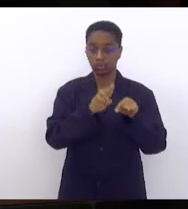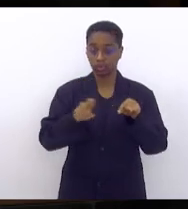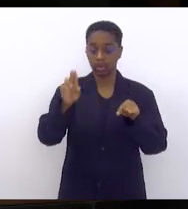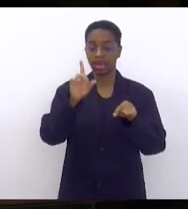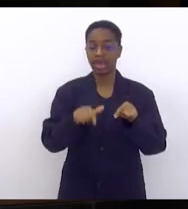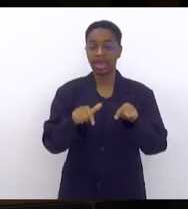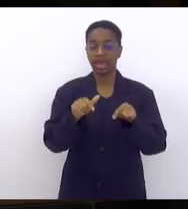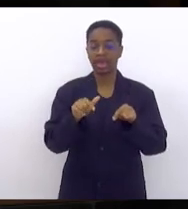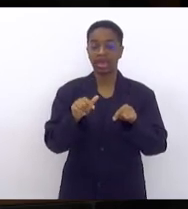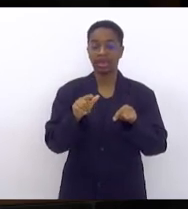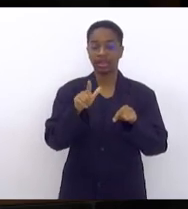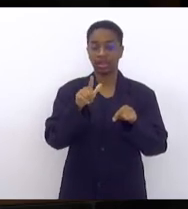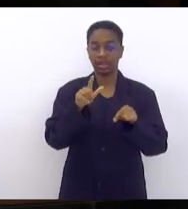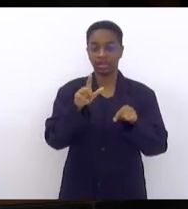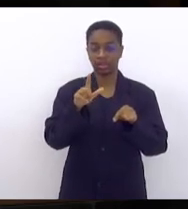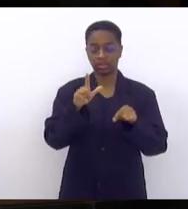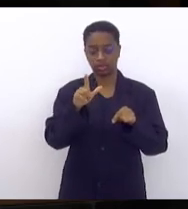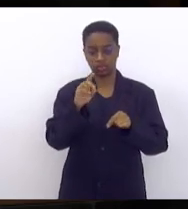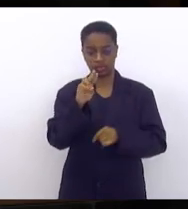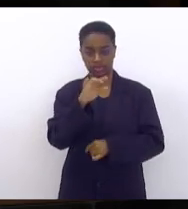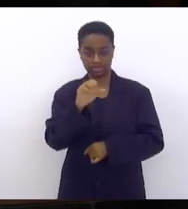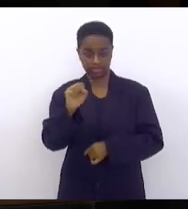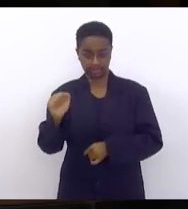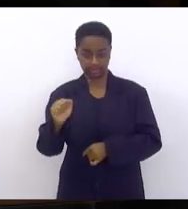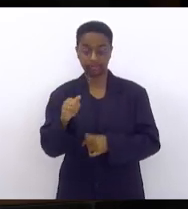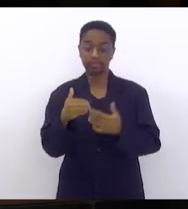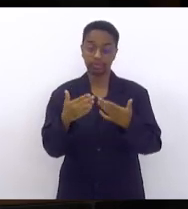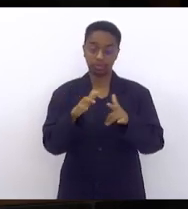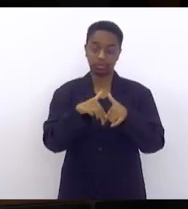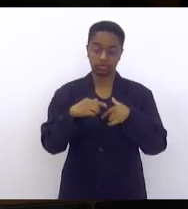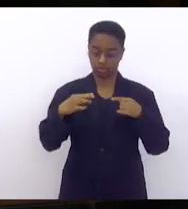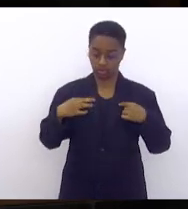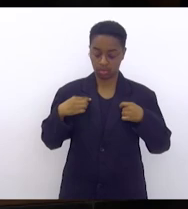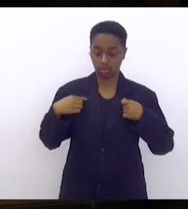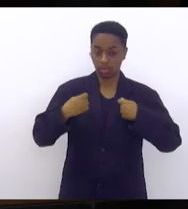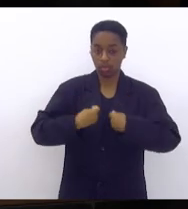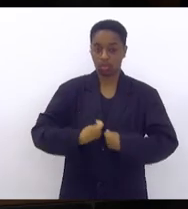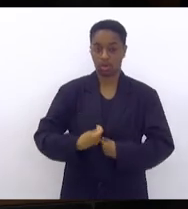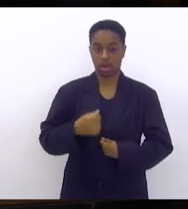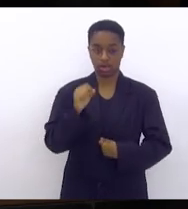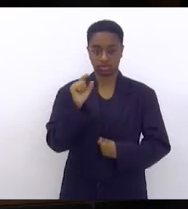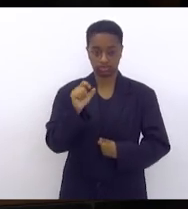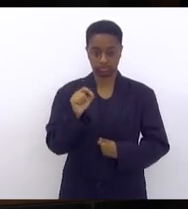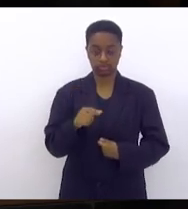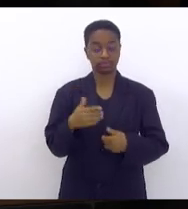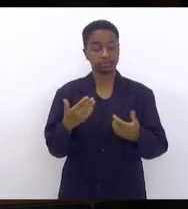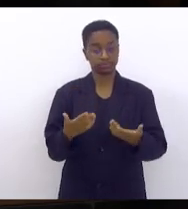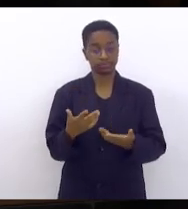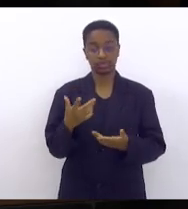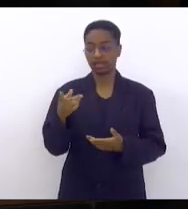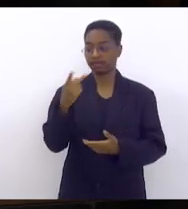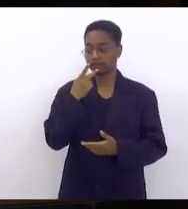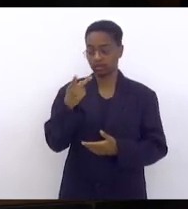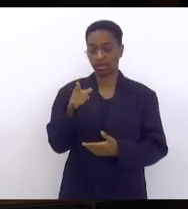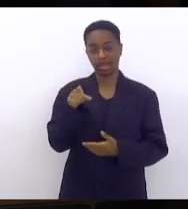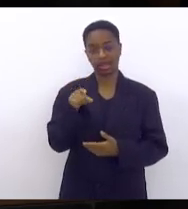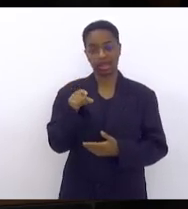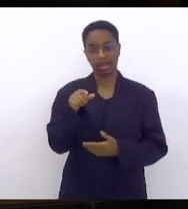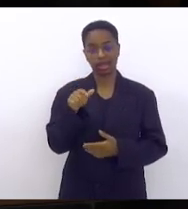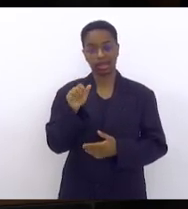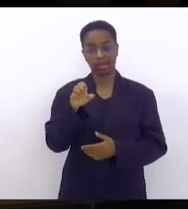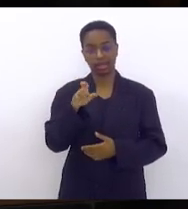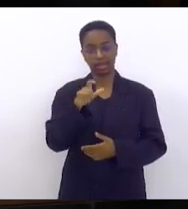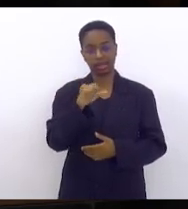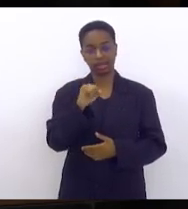nosso colete azul. E, como o Sandro falou, nós tivemos essa perda esse ano, né,